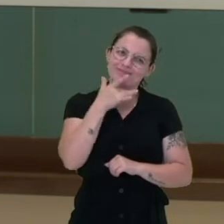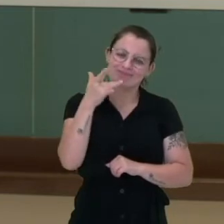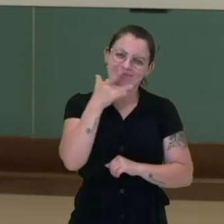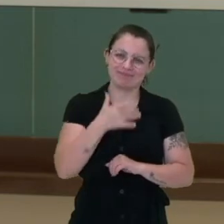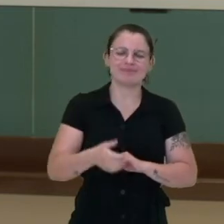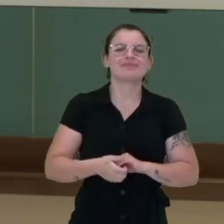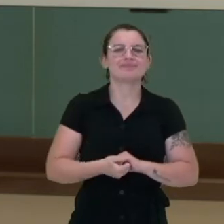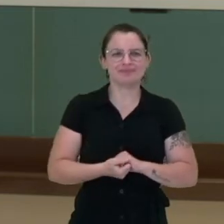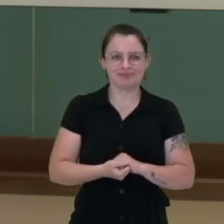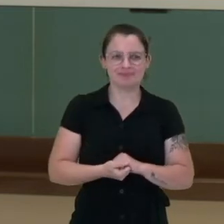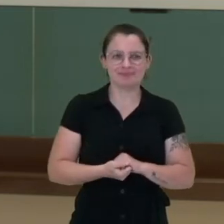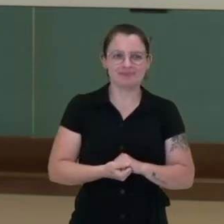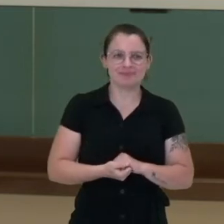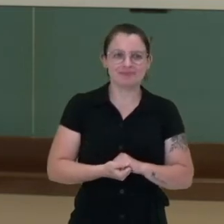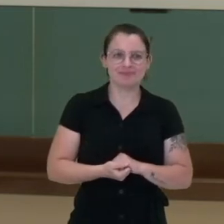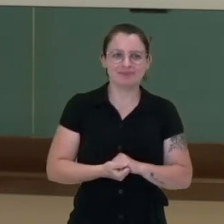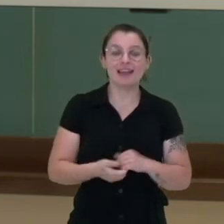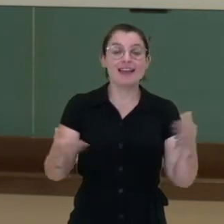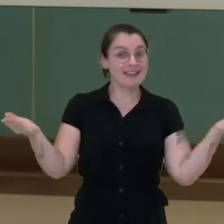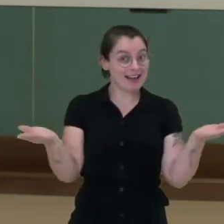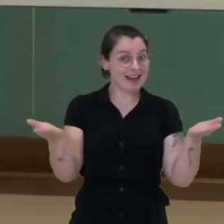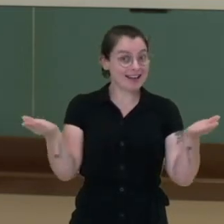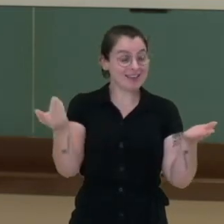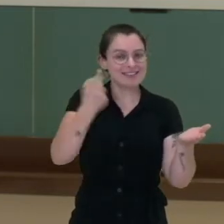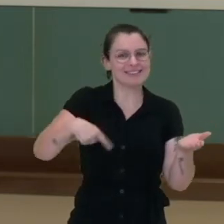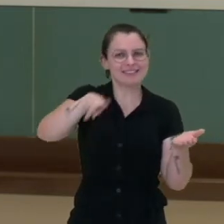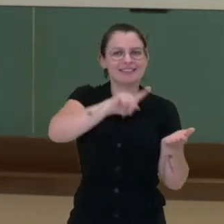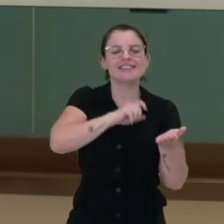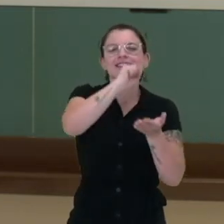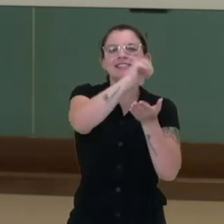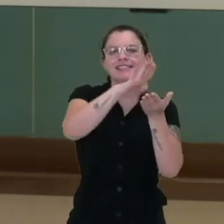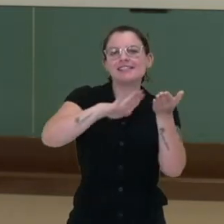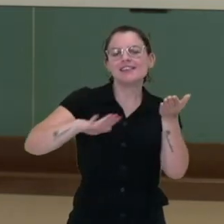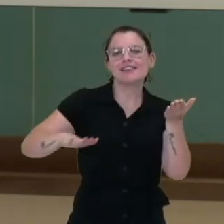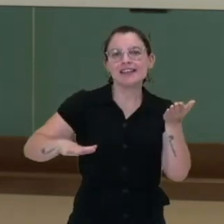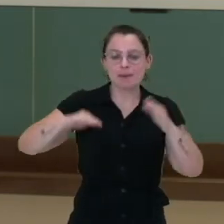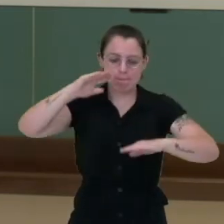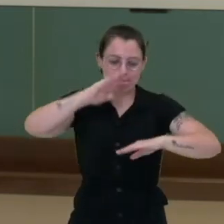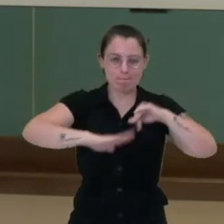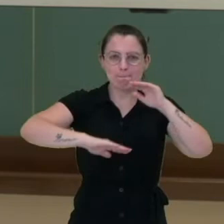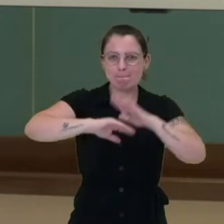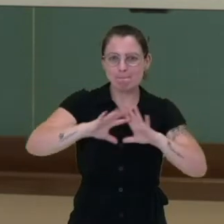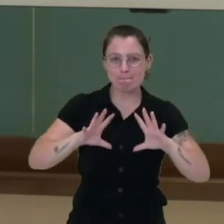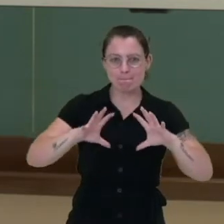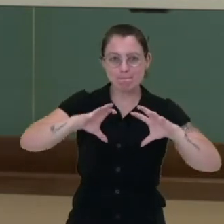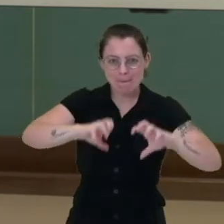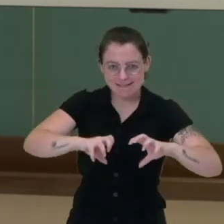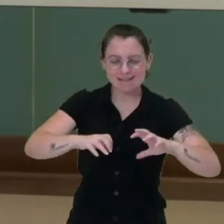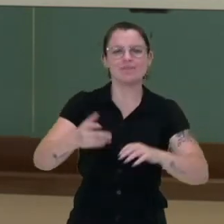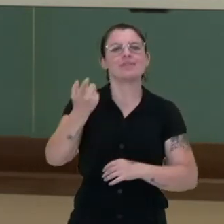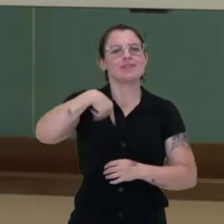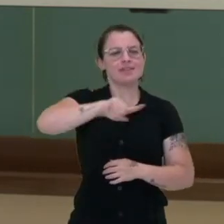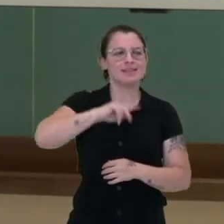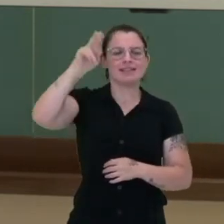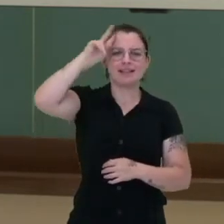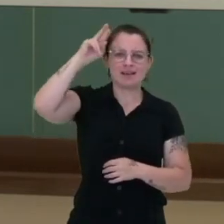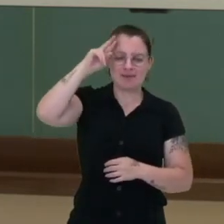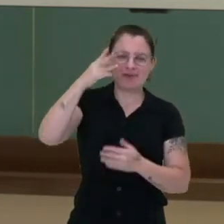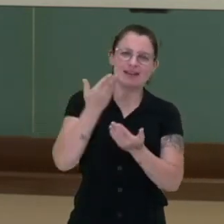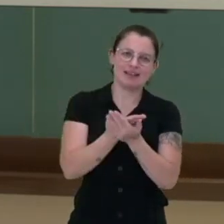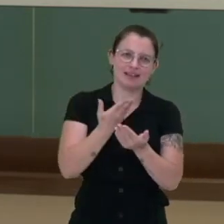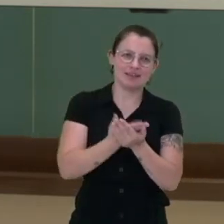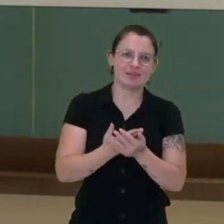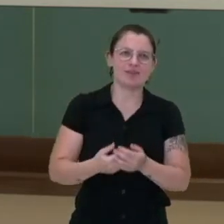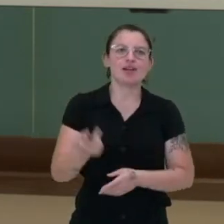característico. E nós vamos para a nossa atividade mão na massa. Vamos pôr em prática tudo que a gente aprendeu e relembrou nessa aula?